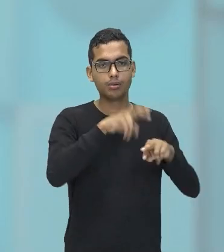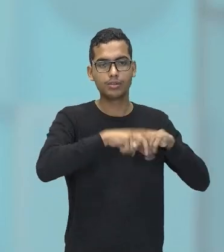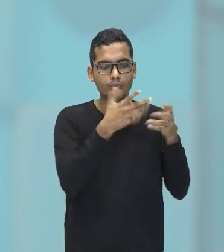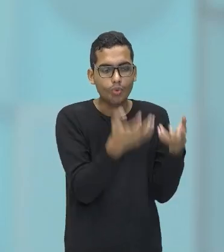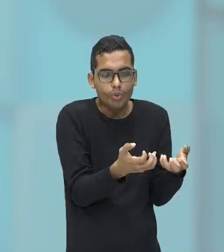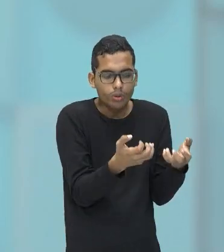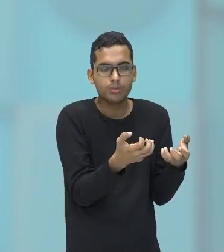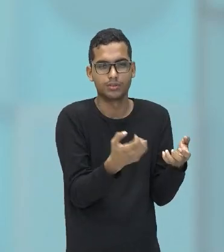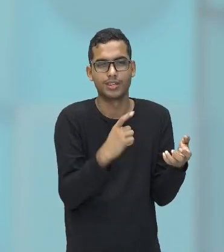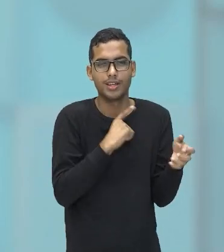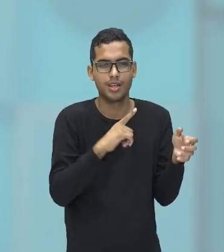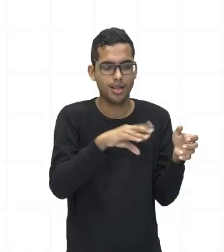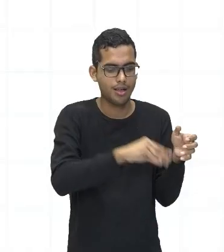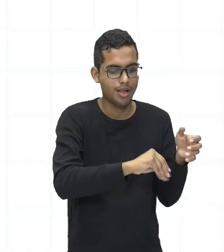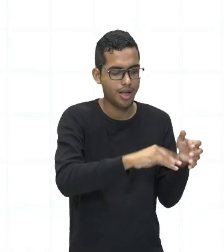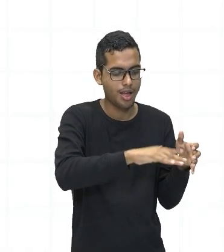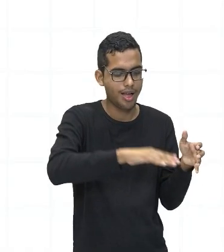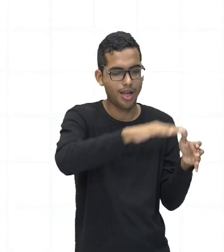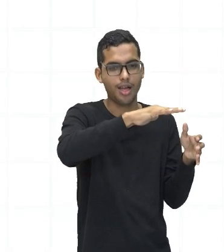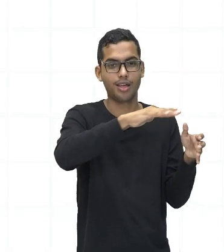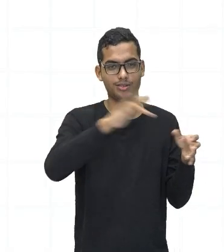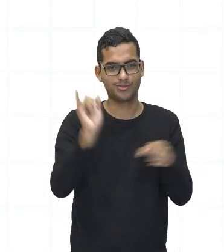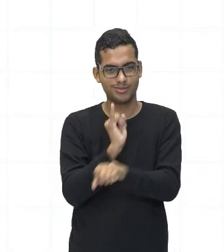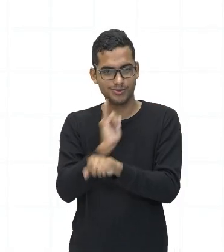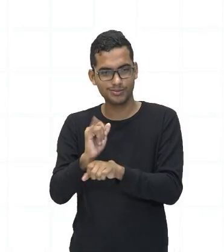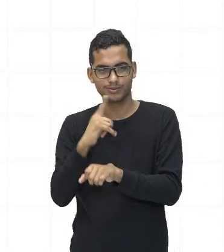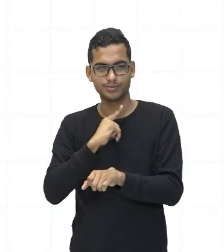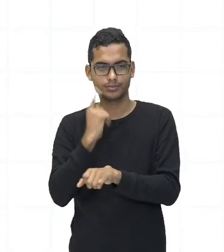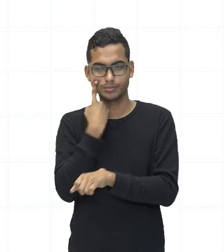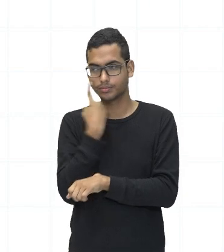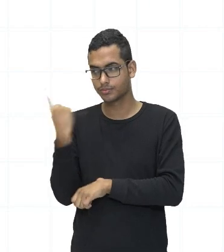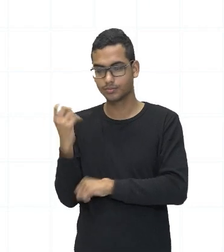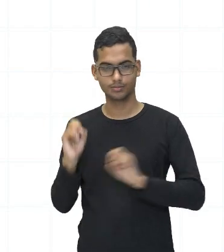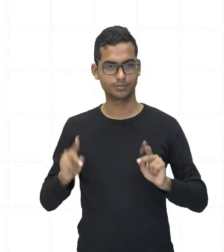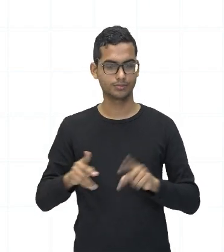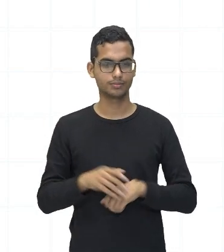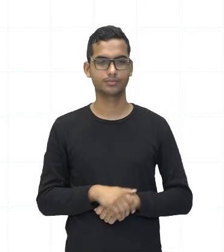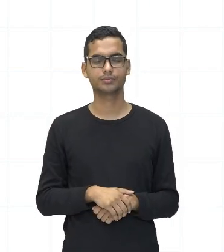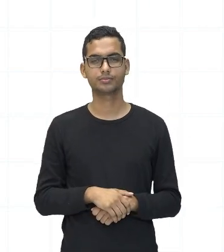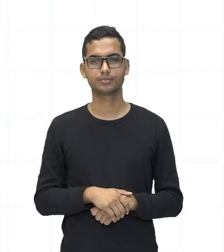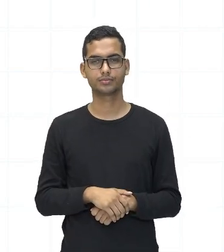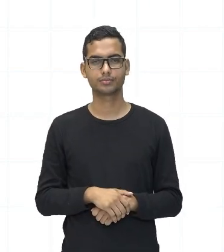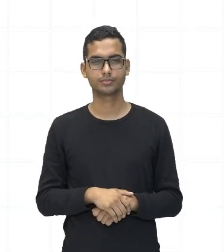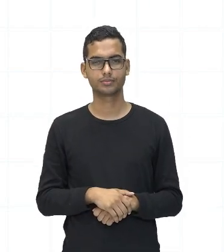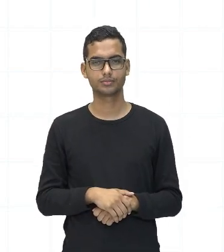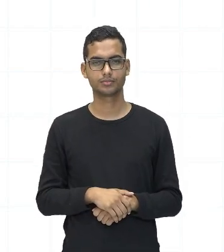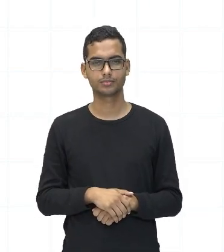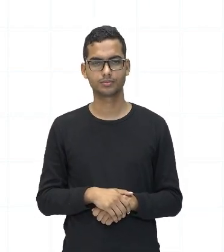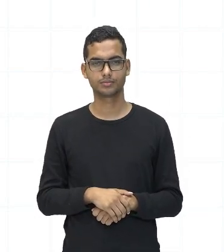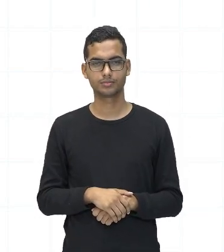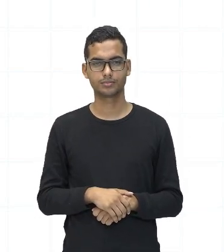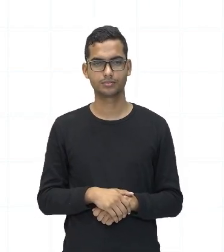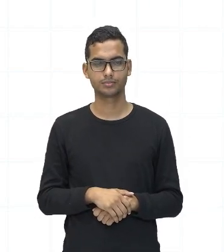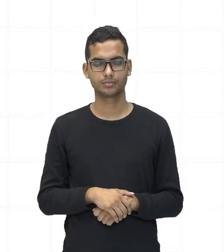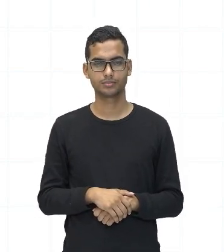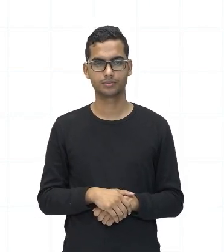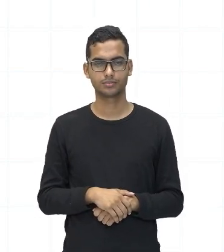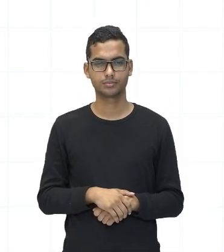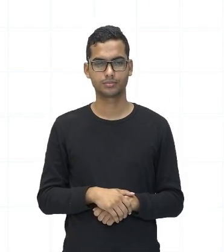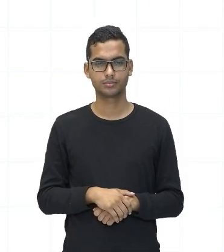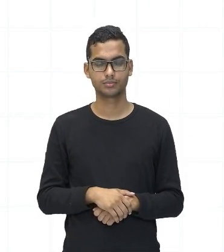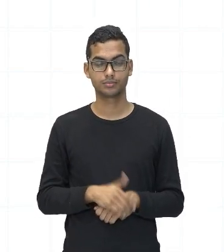ok? Aí, seguindo adiante com a nossa análise, olhem só. Há verbos